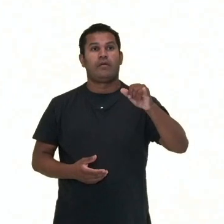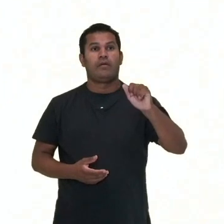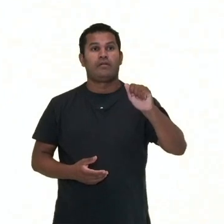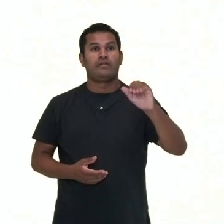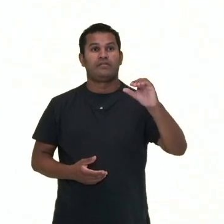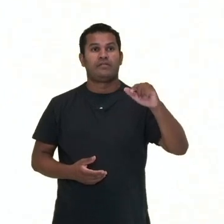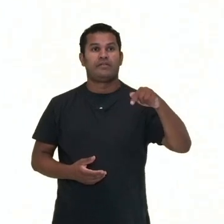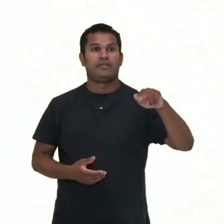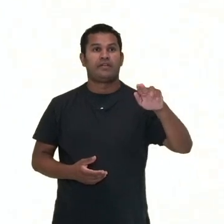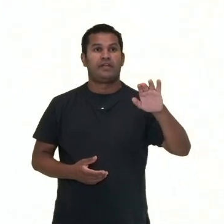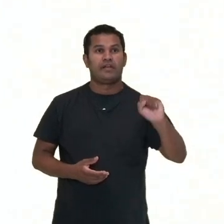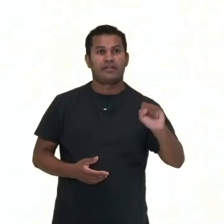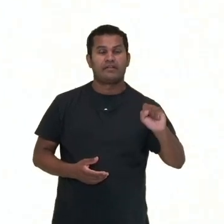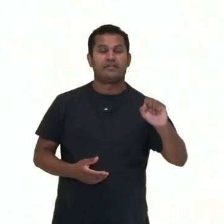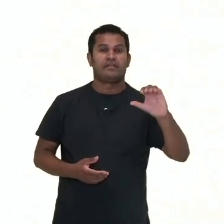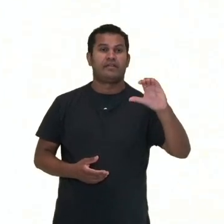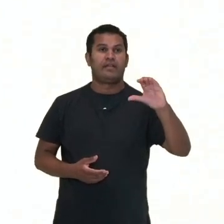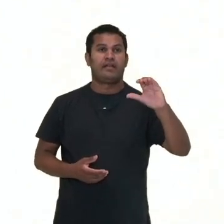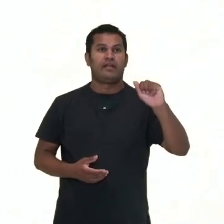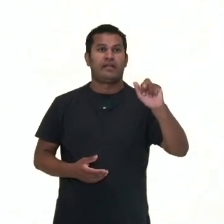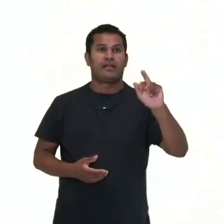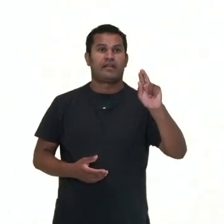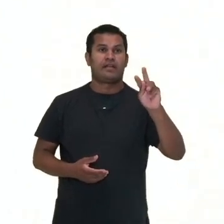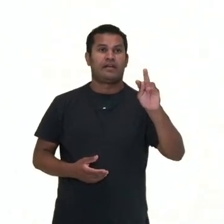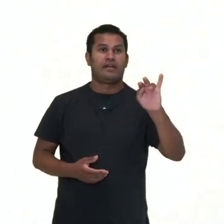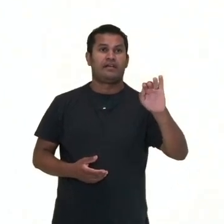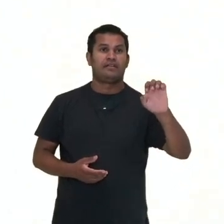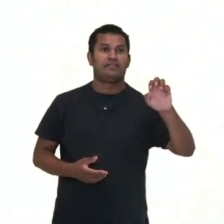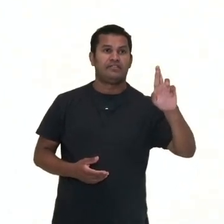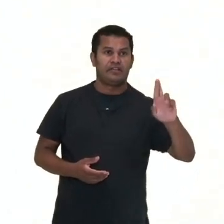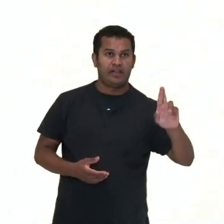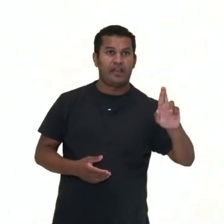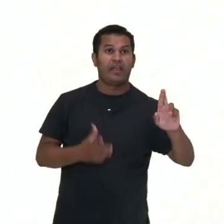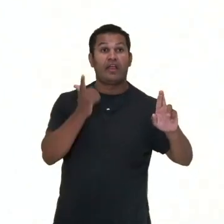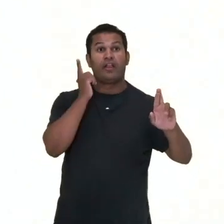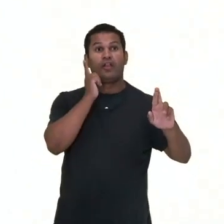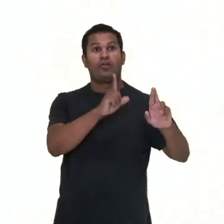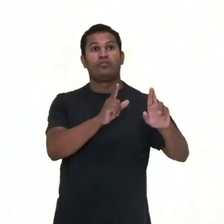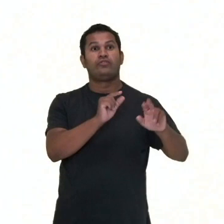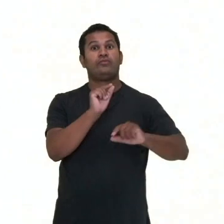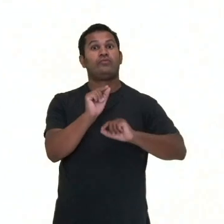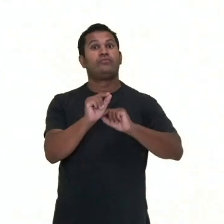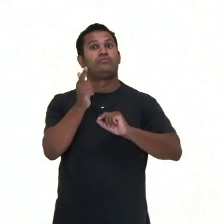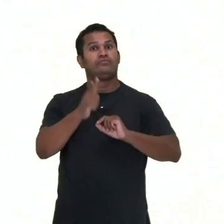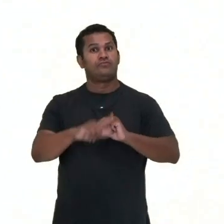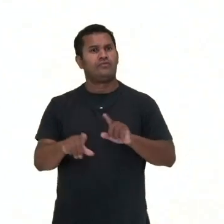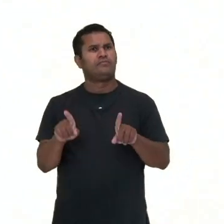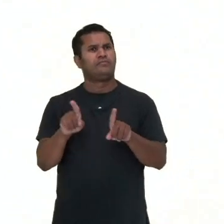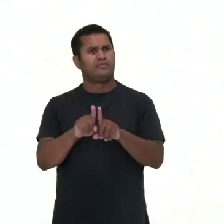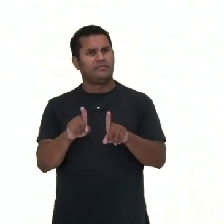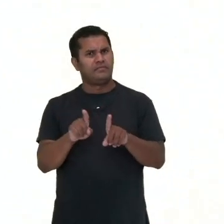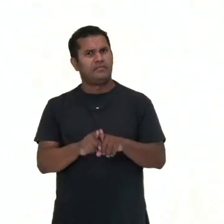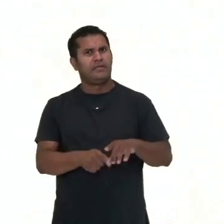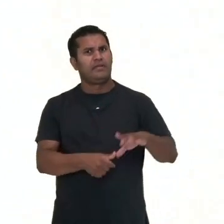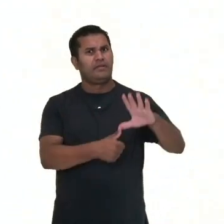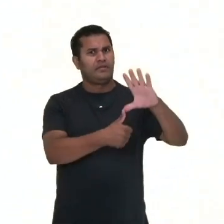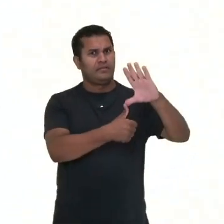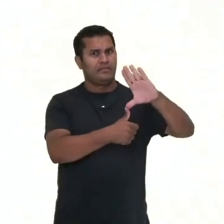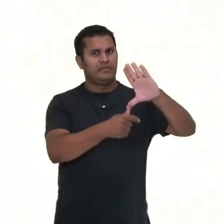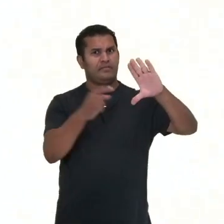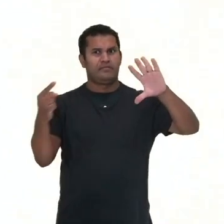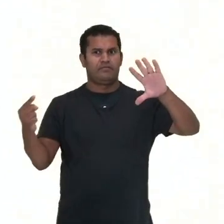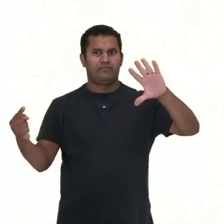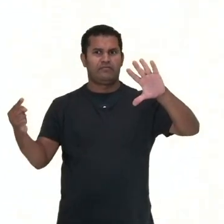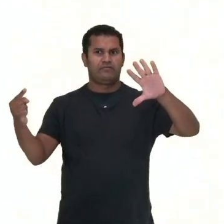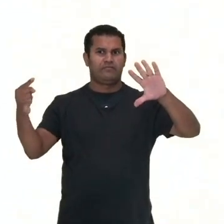que buscou a passagem para o Oriente pelo extremo norte. Ele explorou o rio São Lourenço e tomou posse,